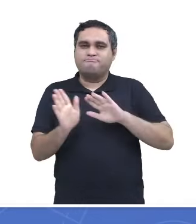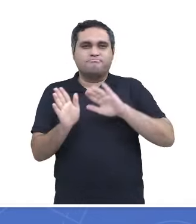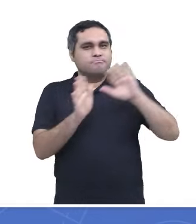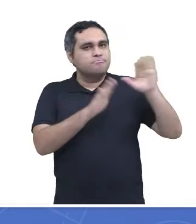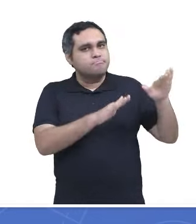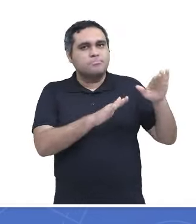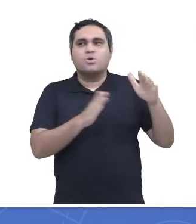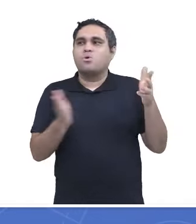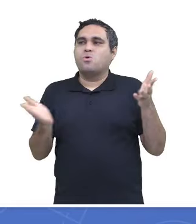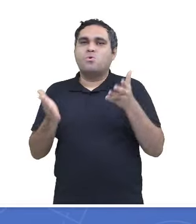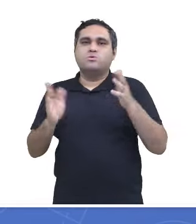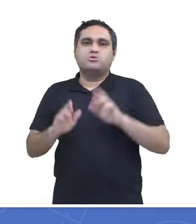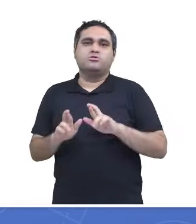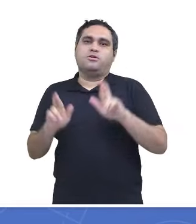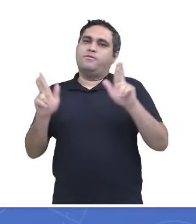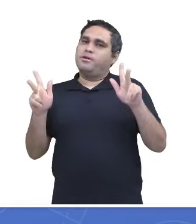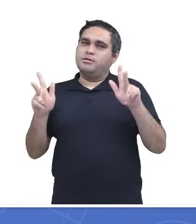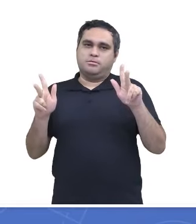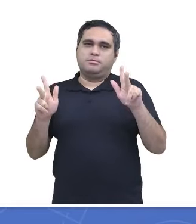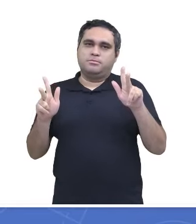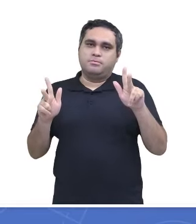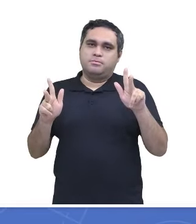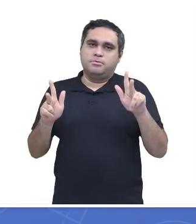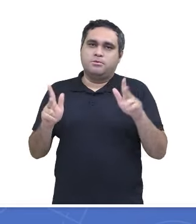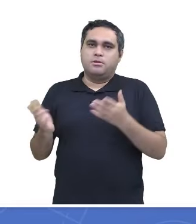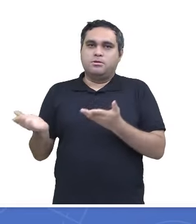Hoje, o jovem, ele